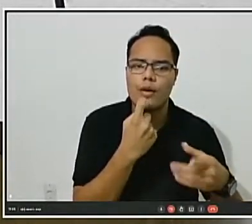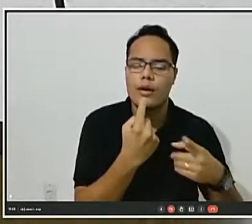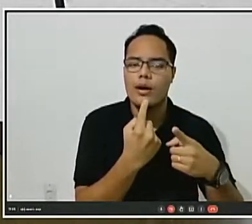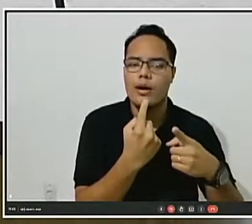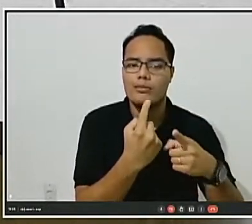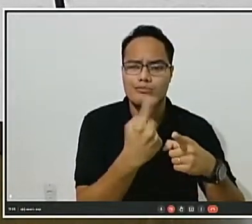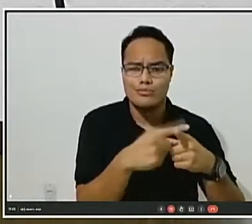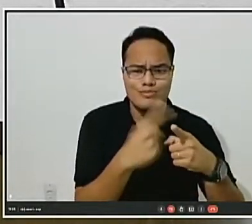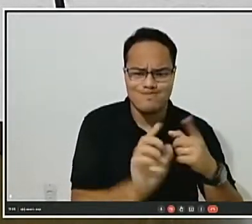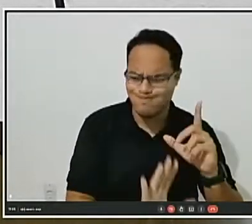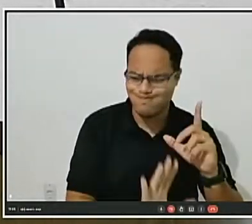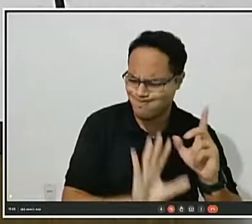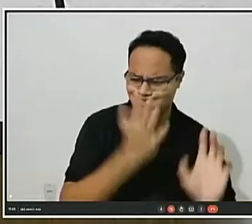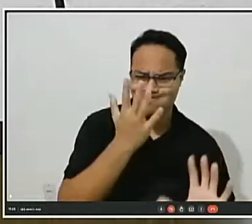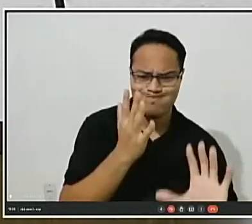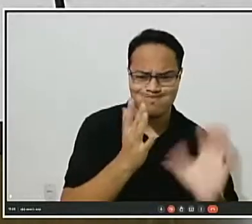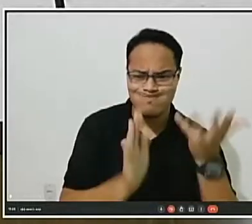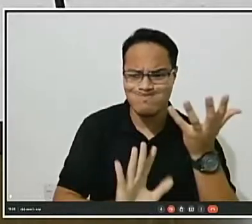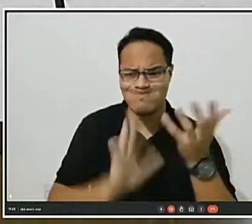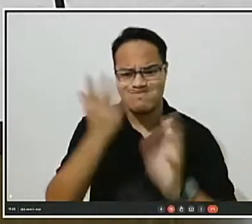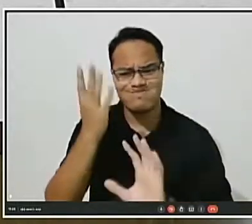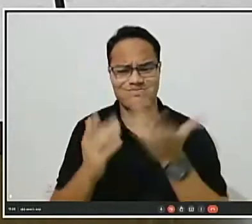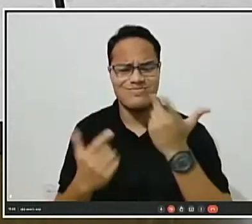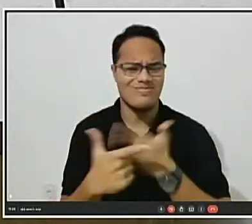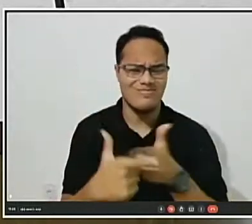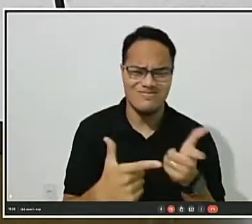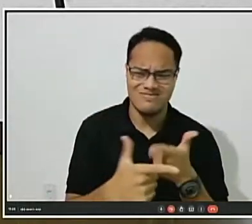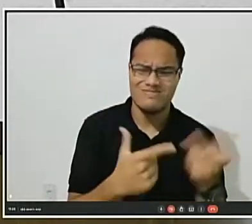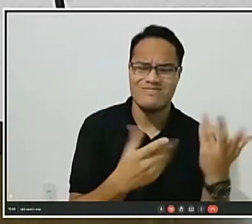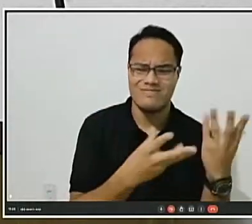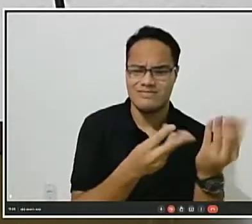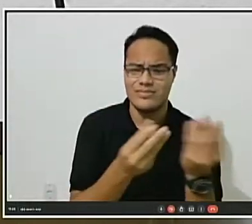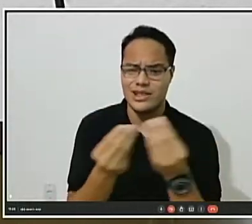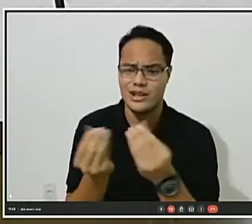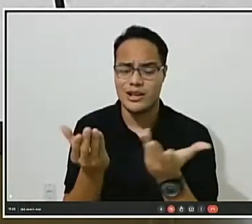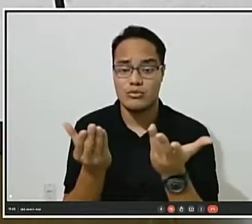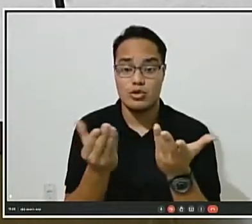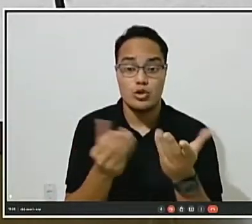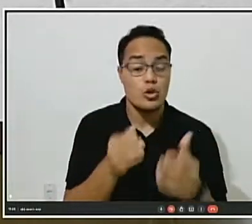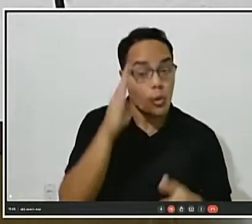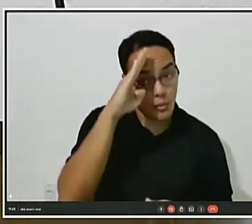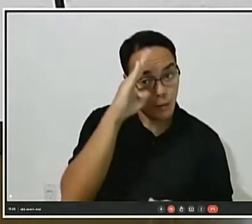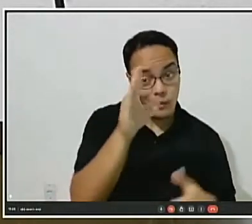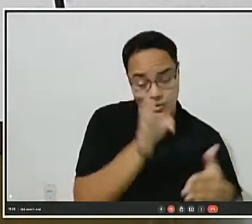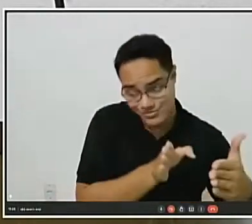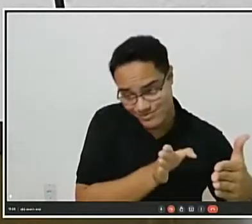acontecendo naquela localidade, principalmente com as estradas.